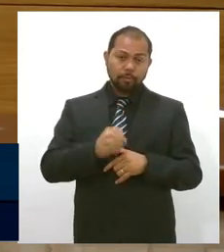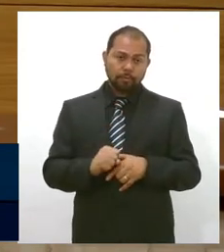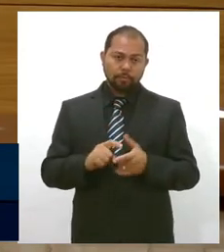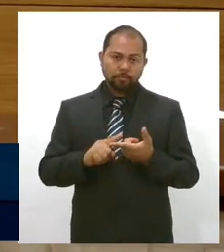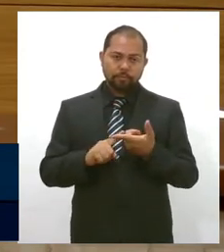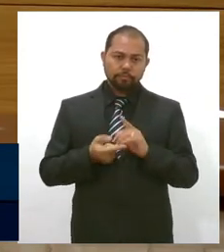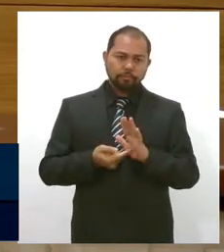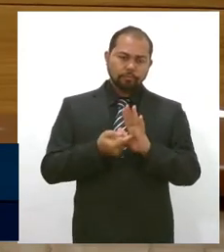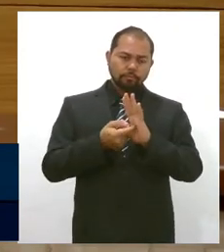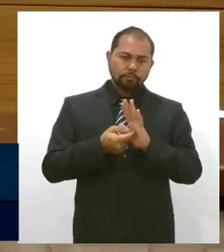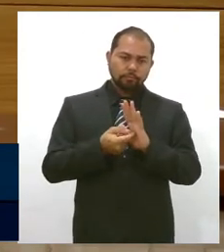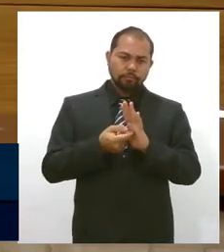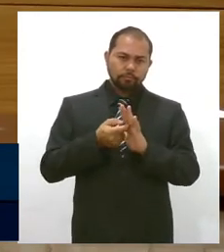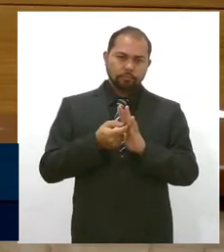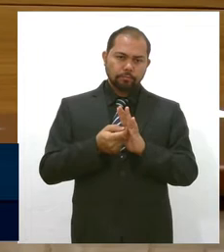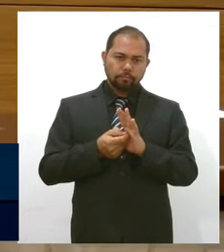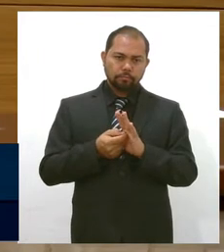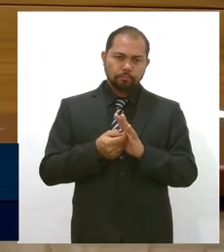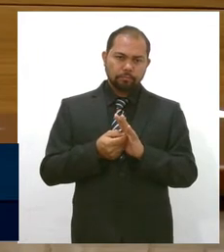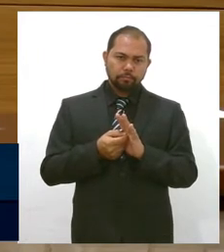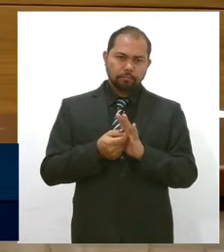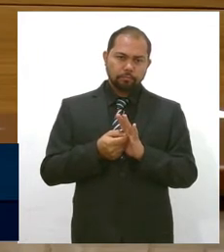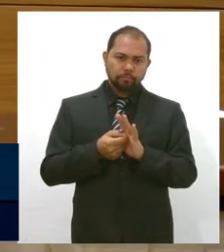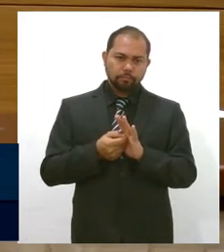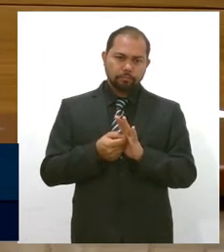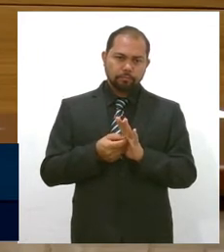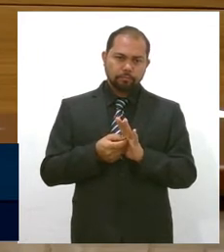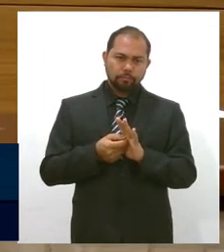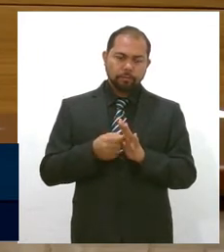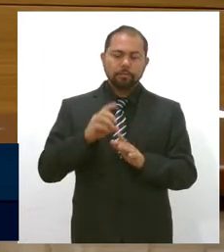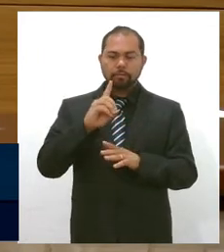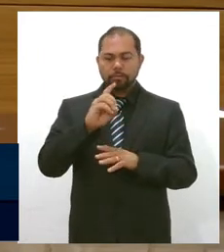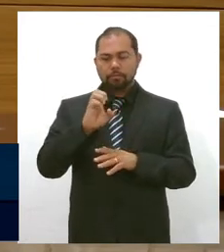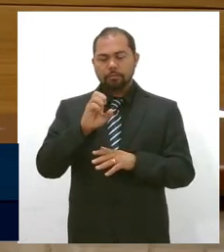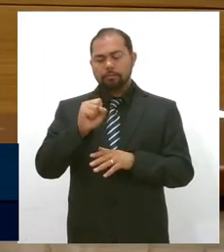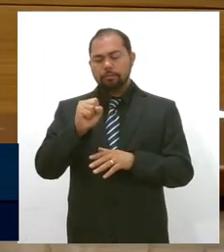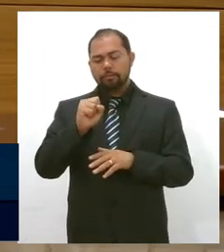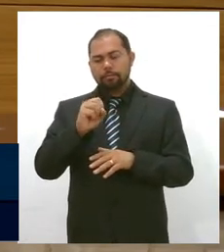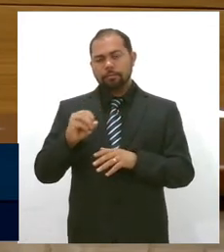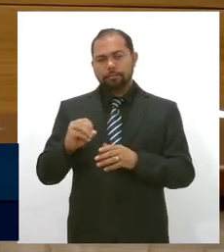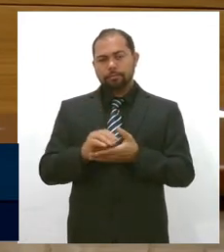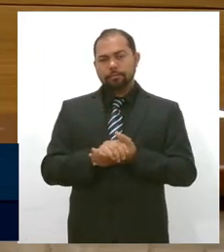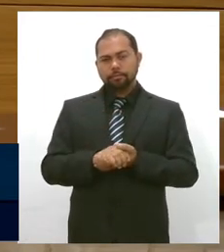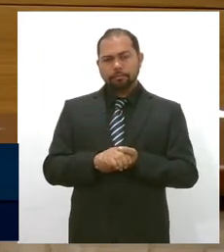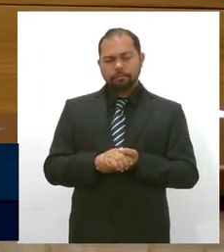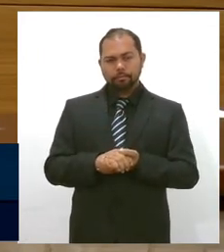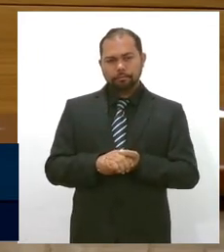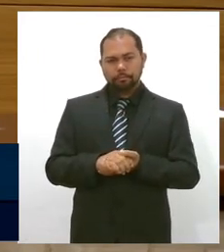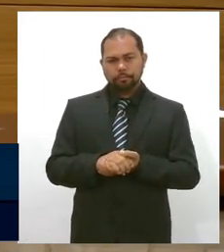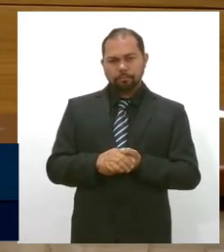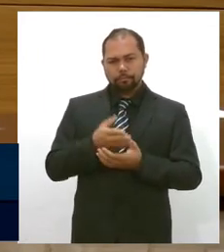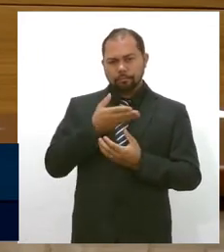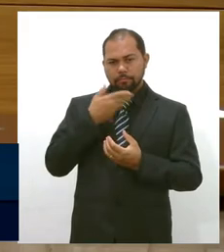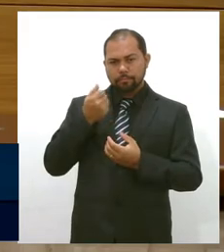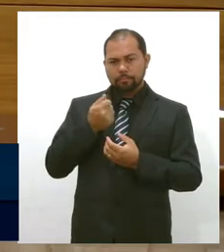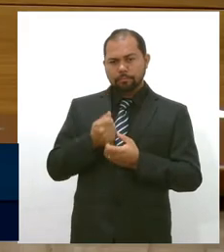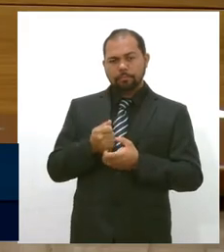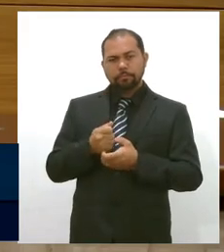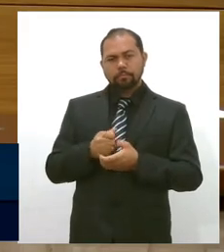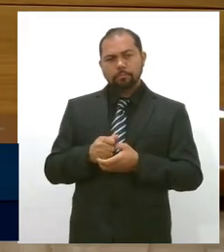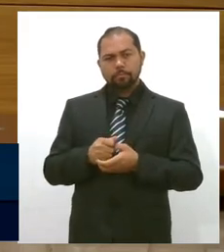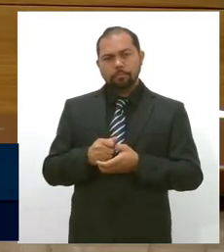excelentíssimo senhor diretor-presidente da Companhia de Saneamento Básico de Sergipe, DESO, na pessoa do senhor Carlos Fernandes de Melo, solicitando